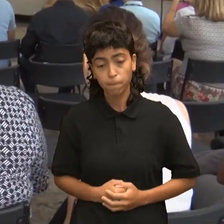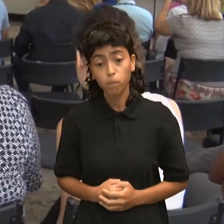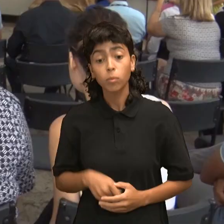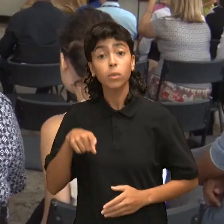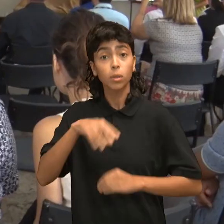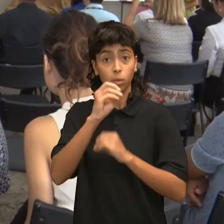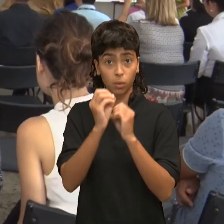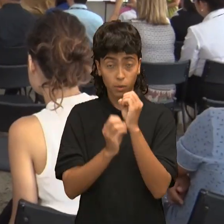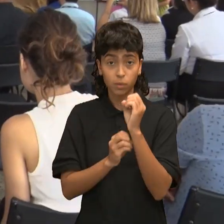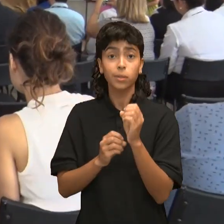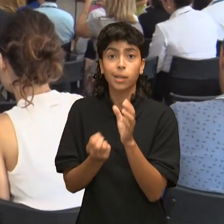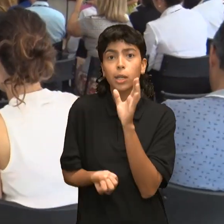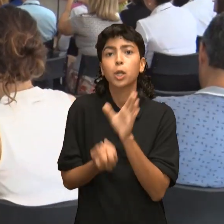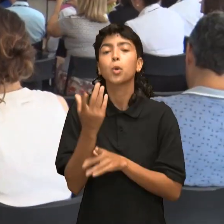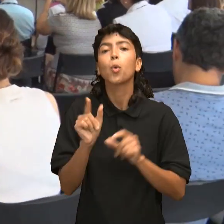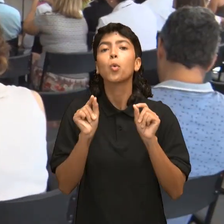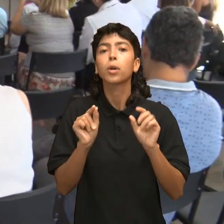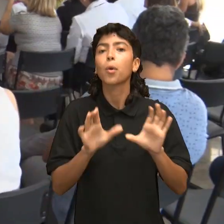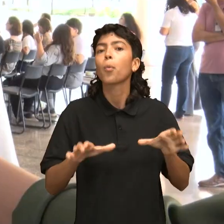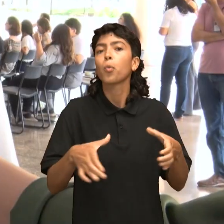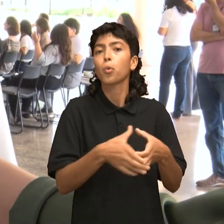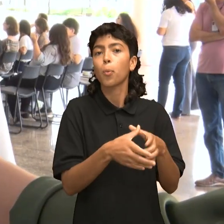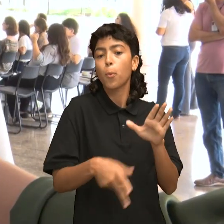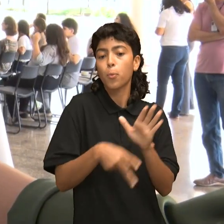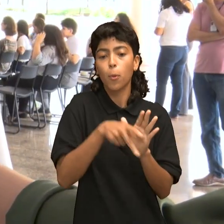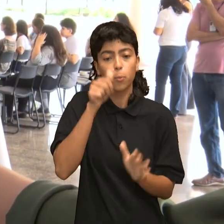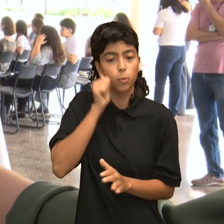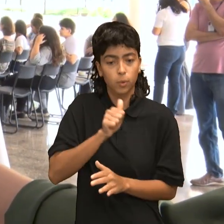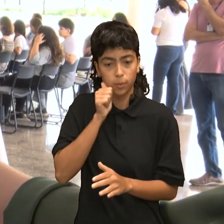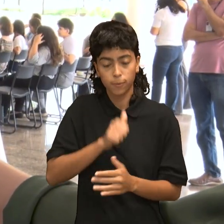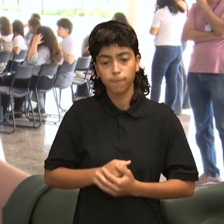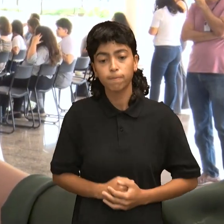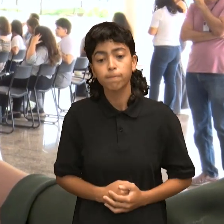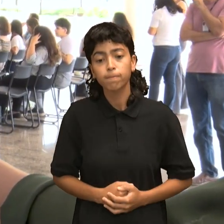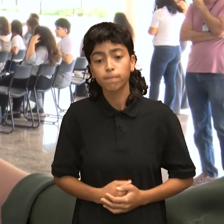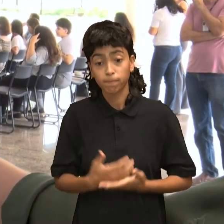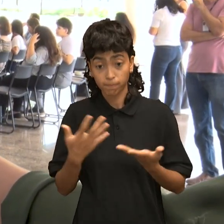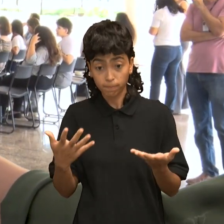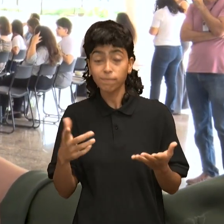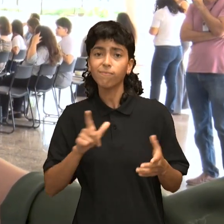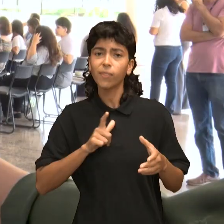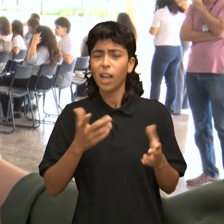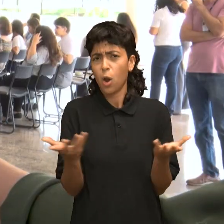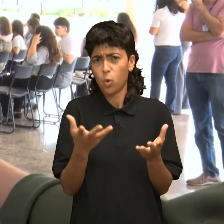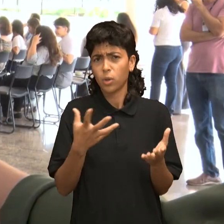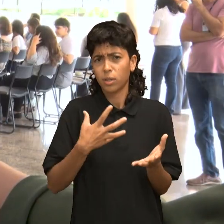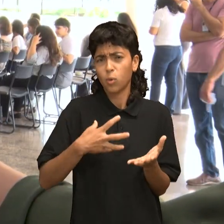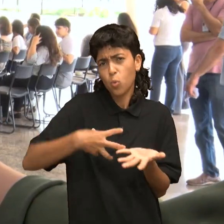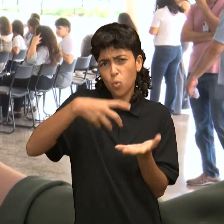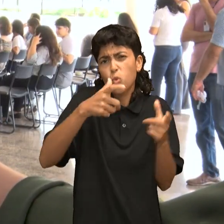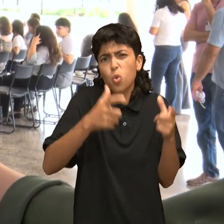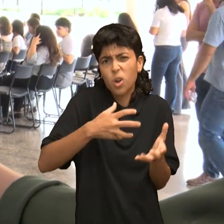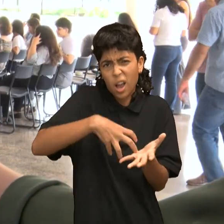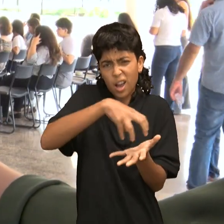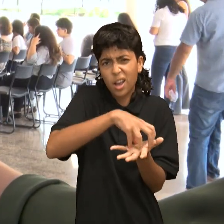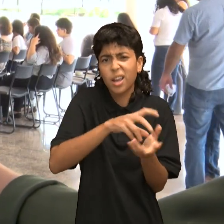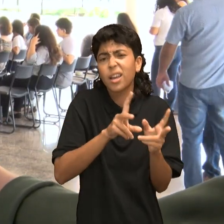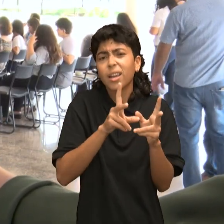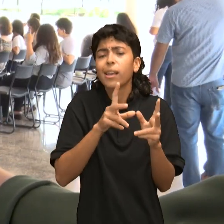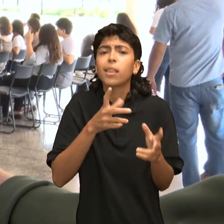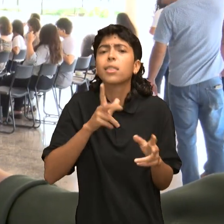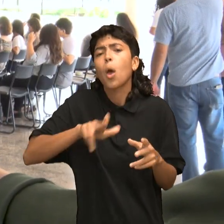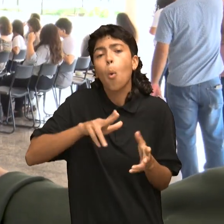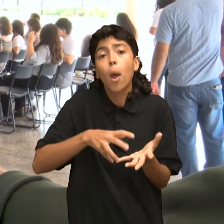a criação de um Observatório da Mulher. A ideia é que esse observatório seja uma plataforma